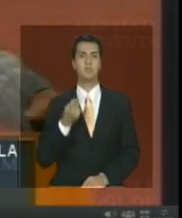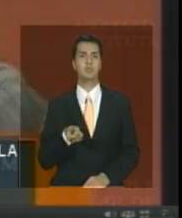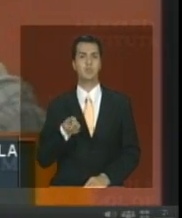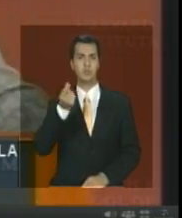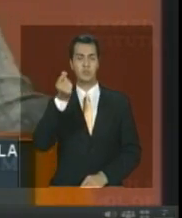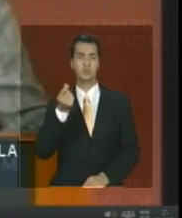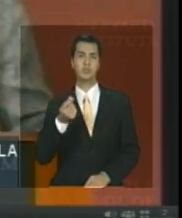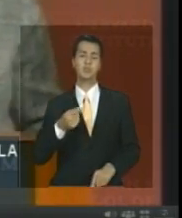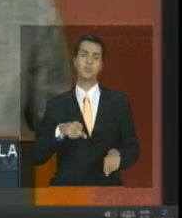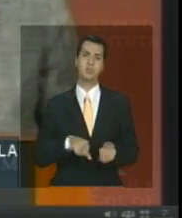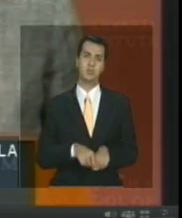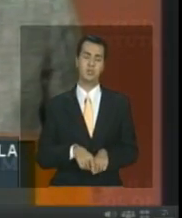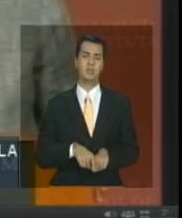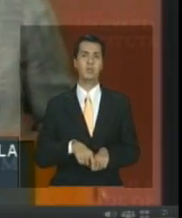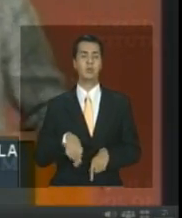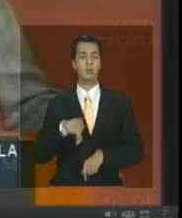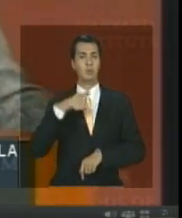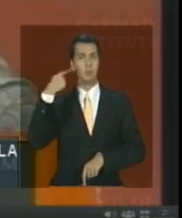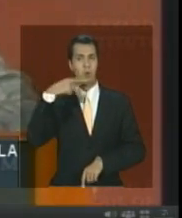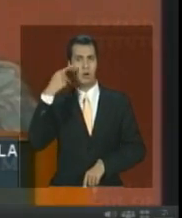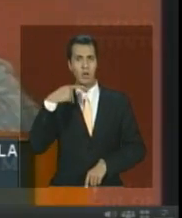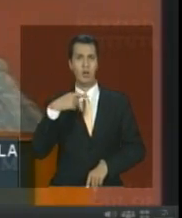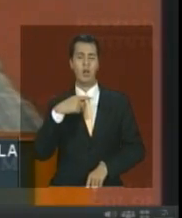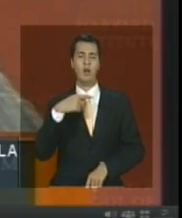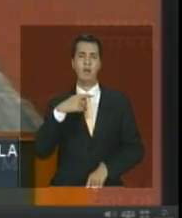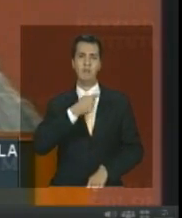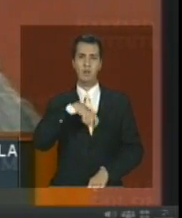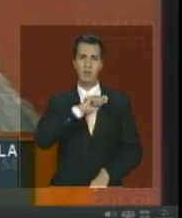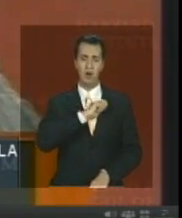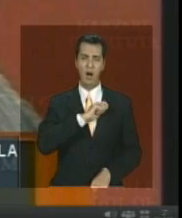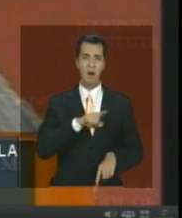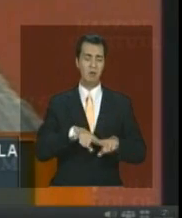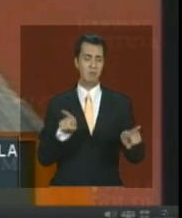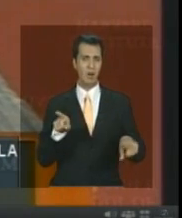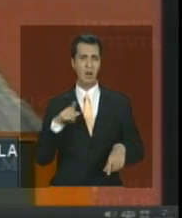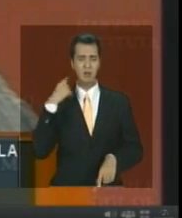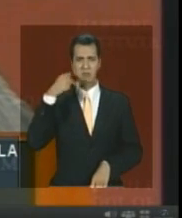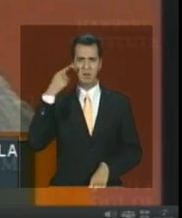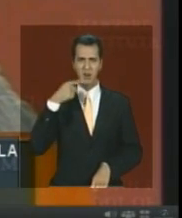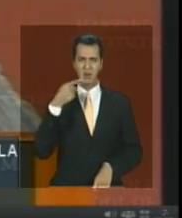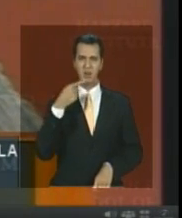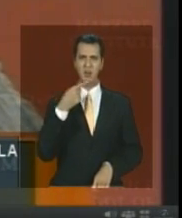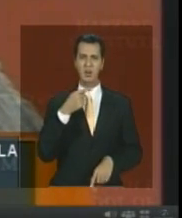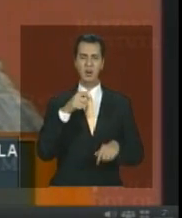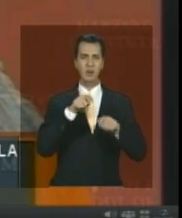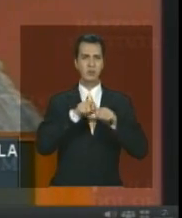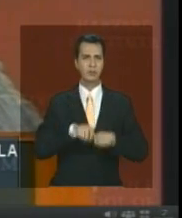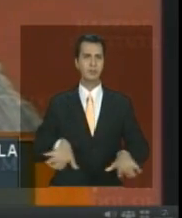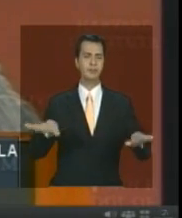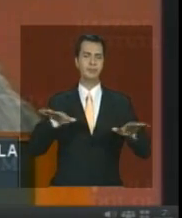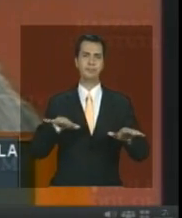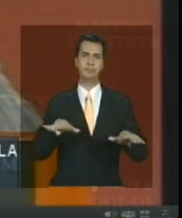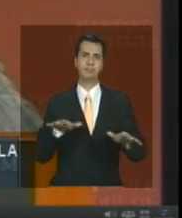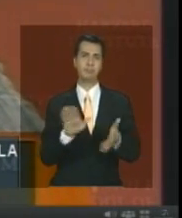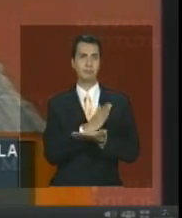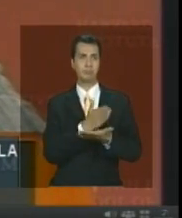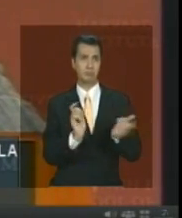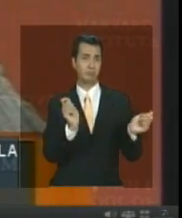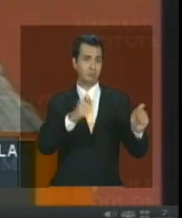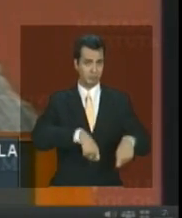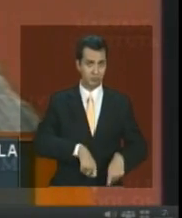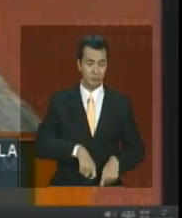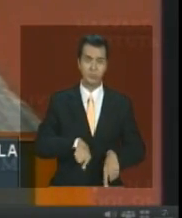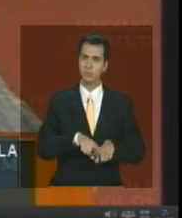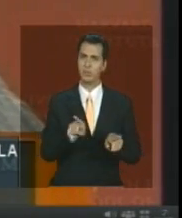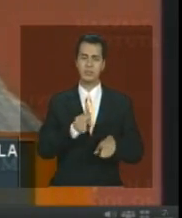não só políticas de consolidação fiscal e não políticas de expansão daqueles que podem, não